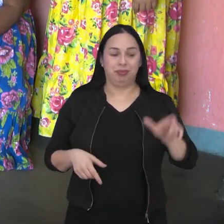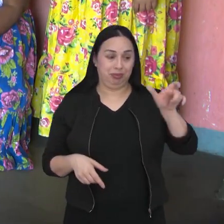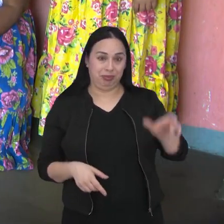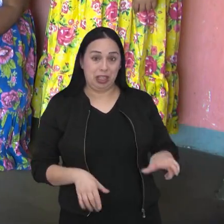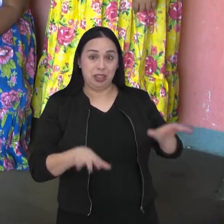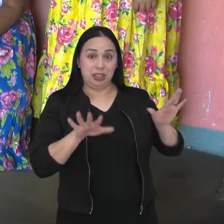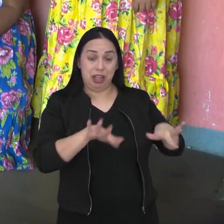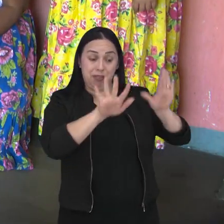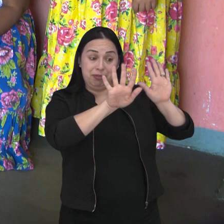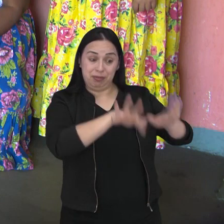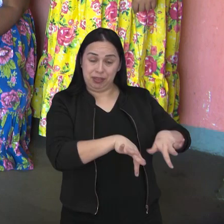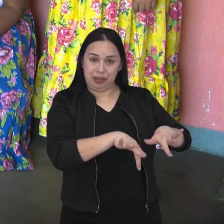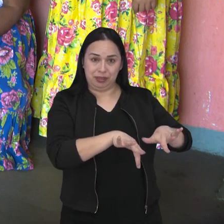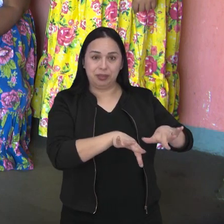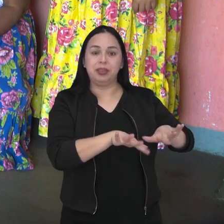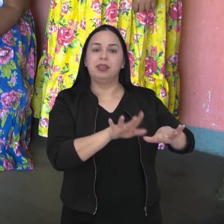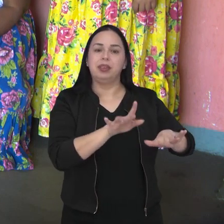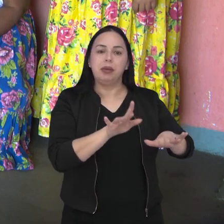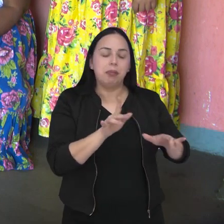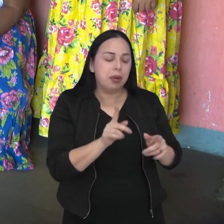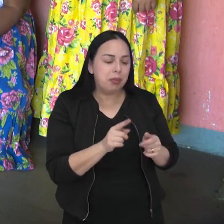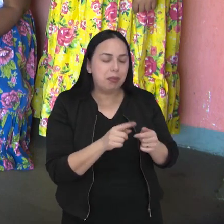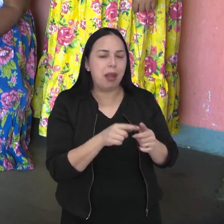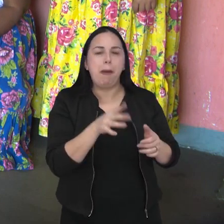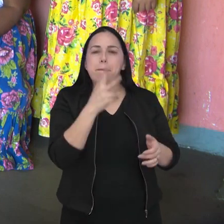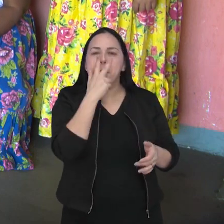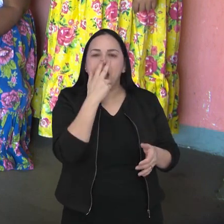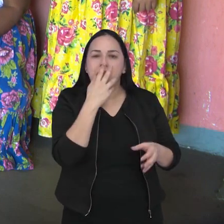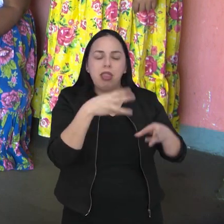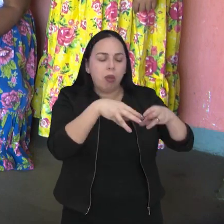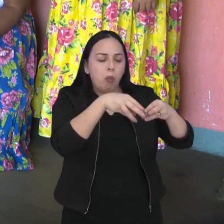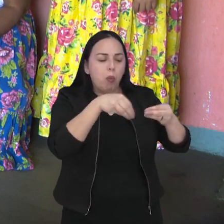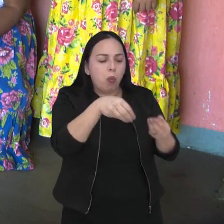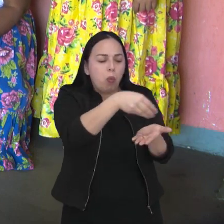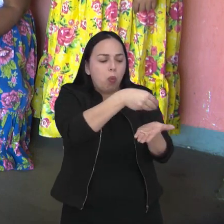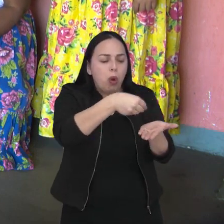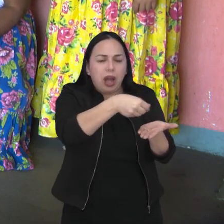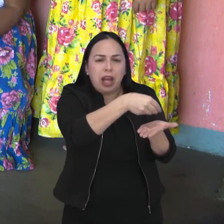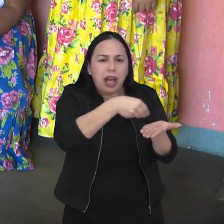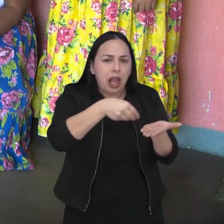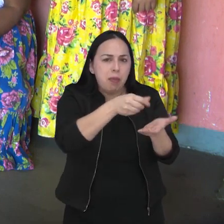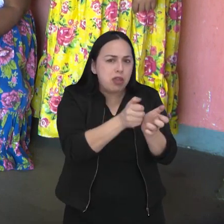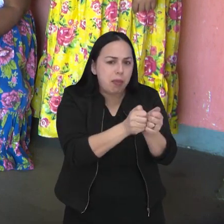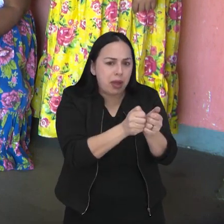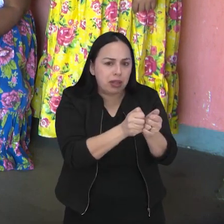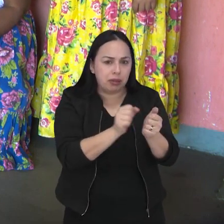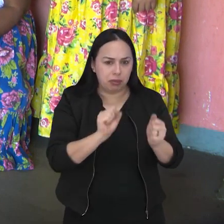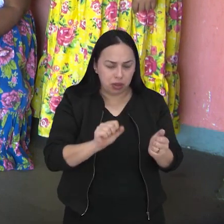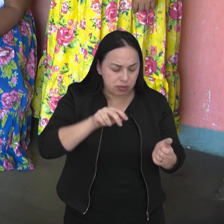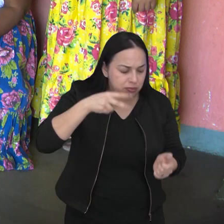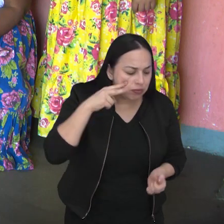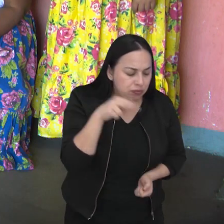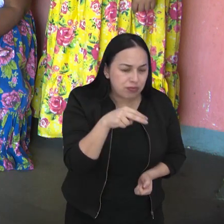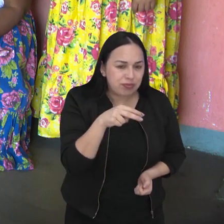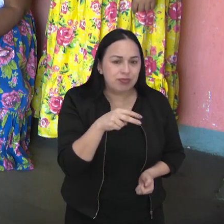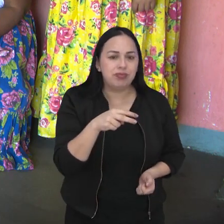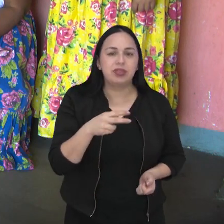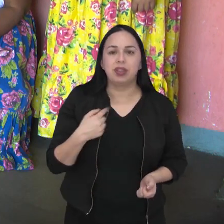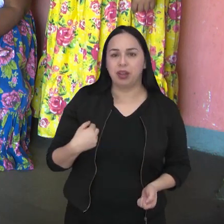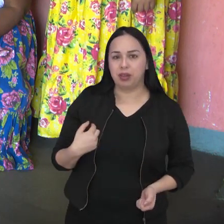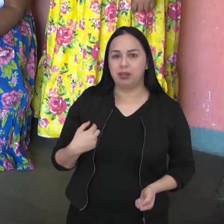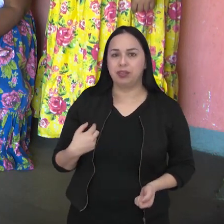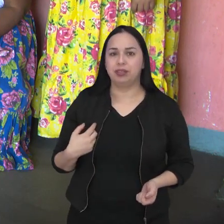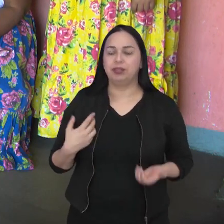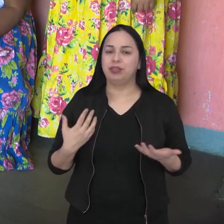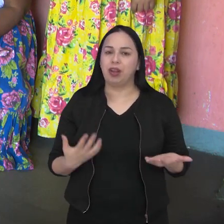Laudenin já terminou a primeira parte. Você fez aqui um creme de amendoim, creme, né? Creme de amendoim. Um isso. Creme de amendoim. Posso pegar aqui? Pode.